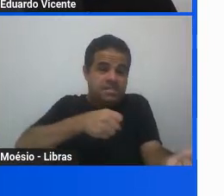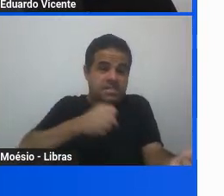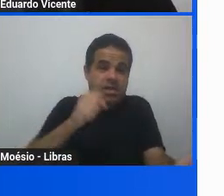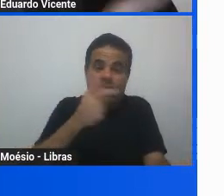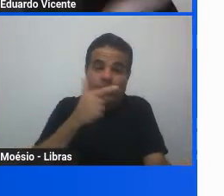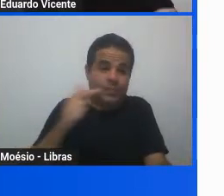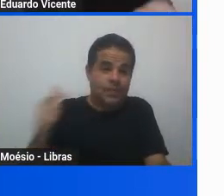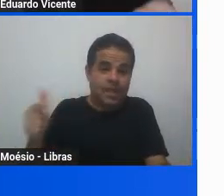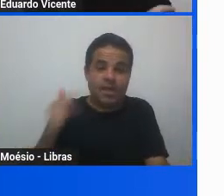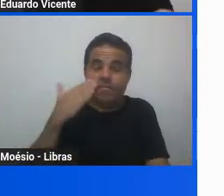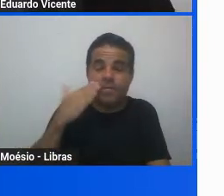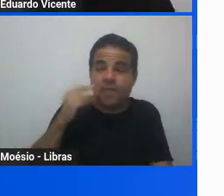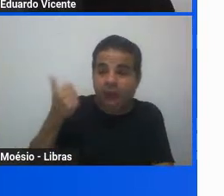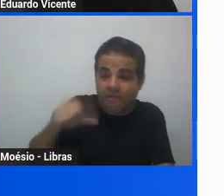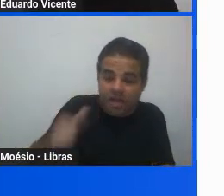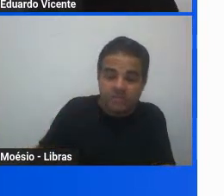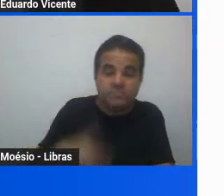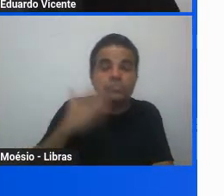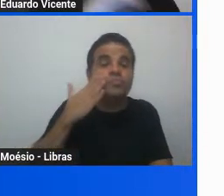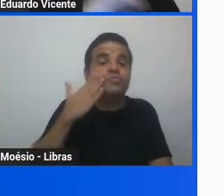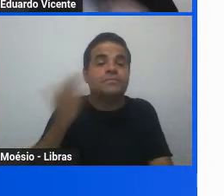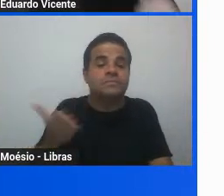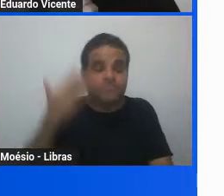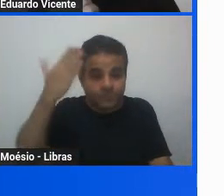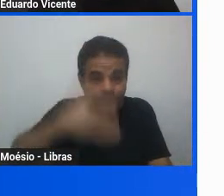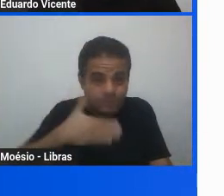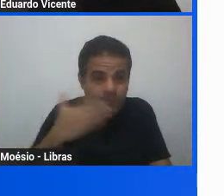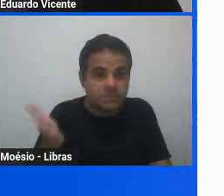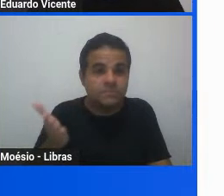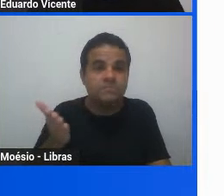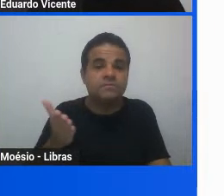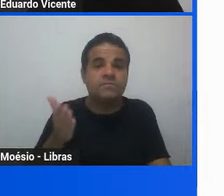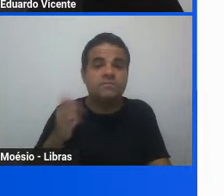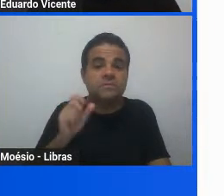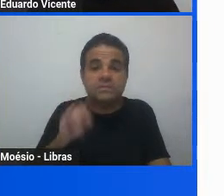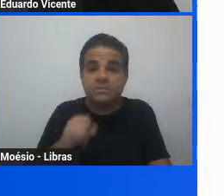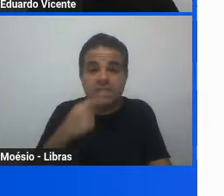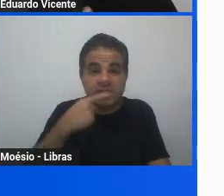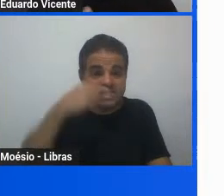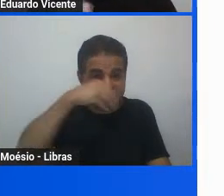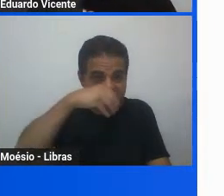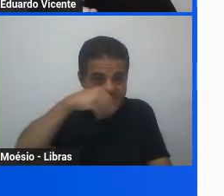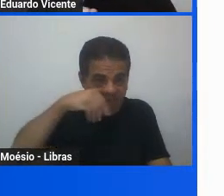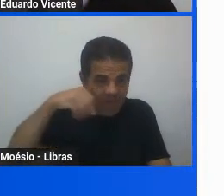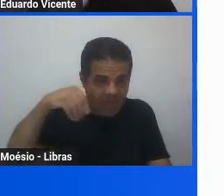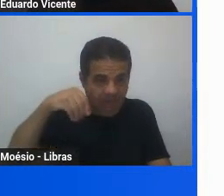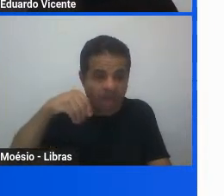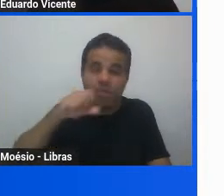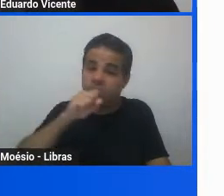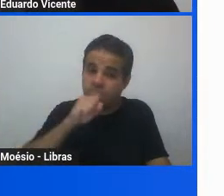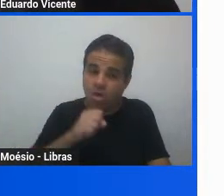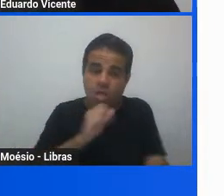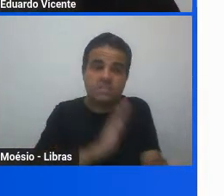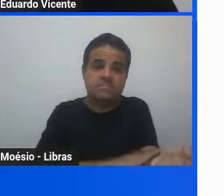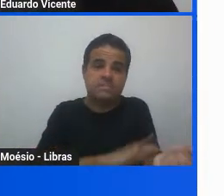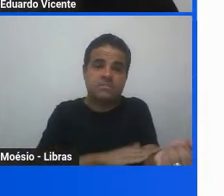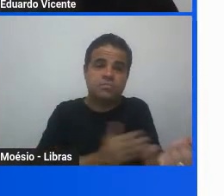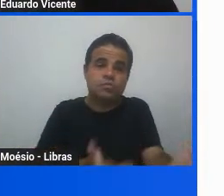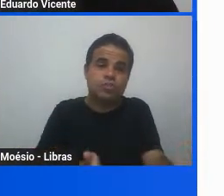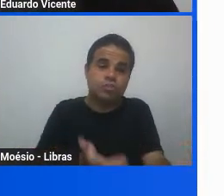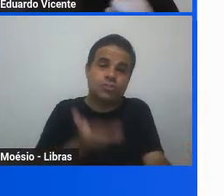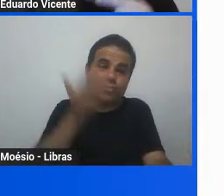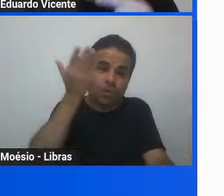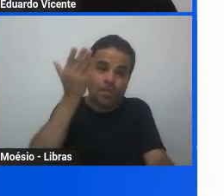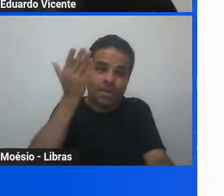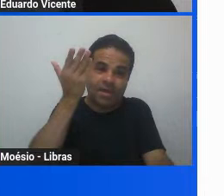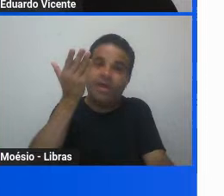para aferir a pressão arterial. E se tiver ao contrário? O sal, ele tem a tendência de subir a pressão. Subindo